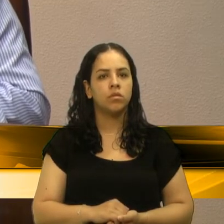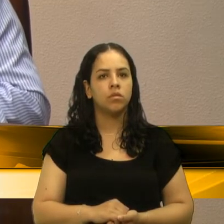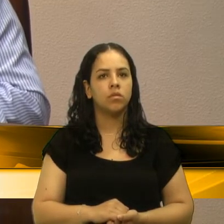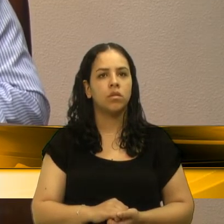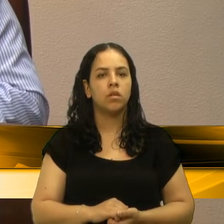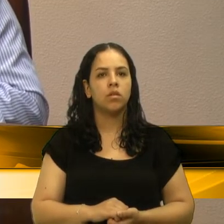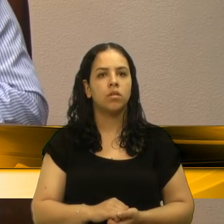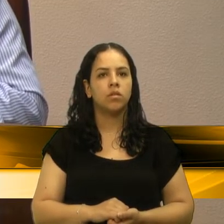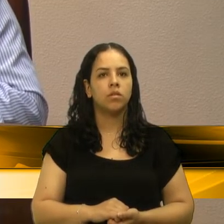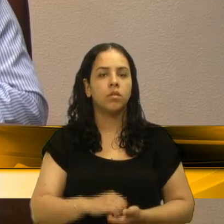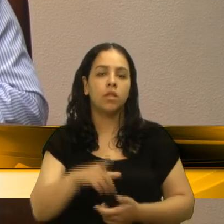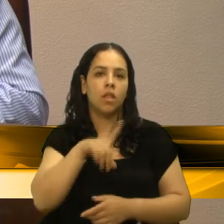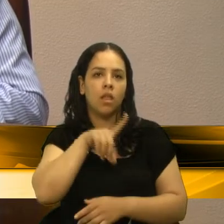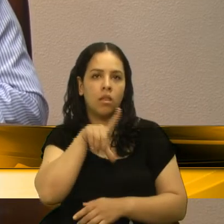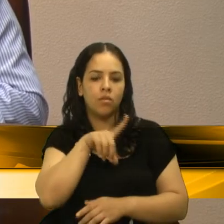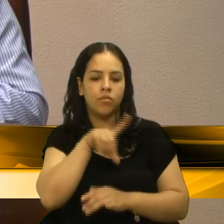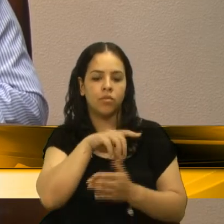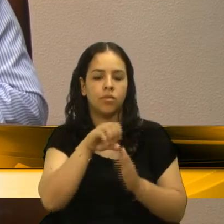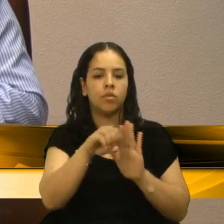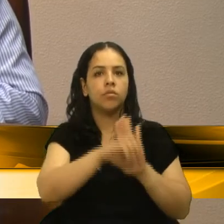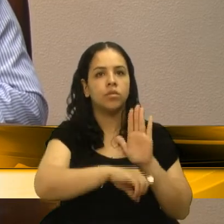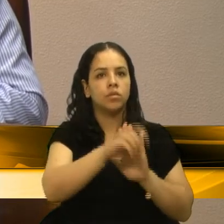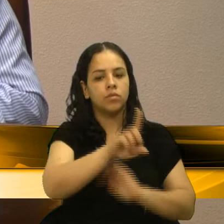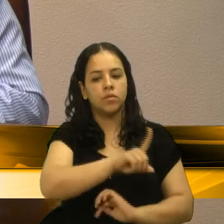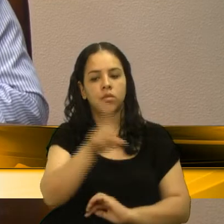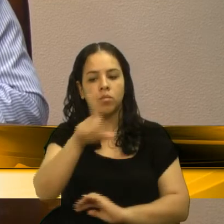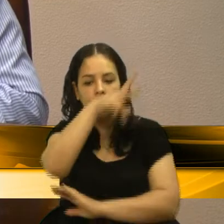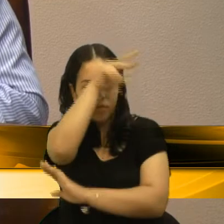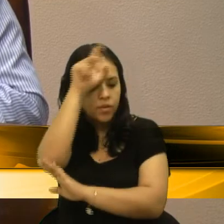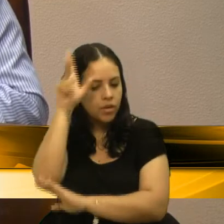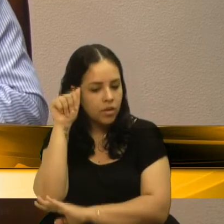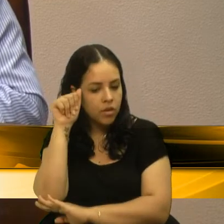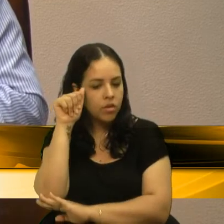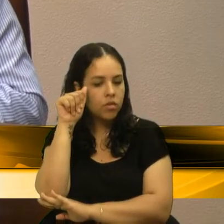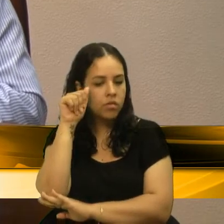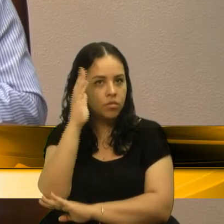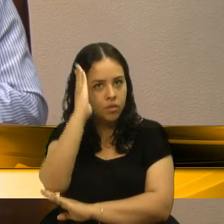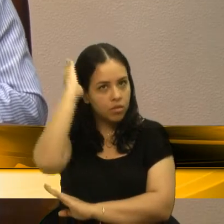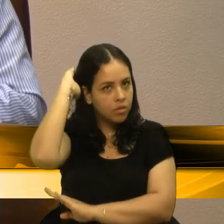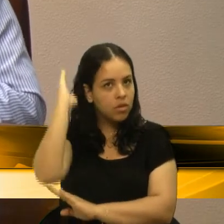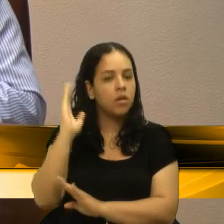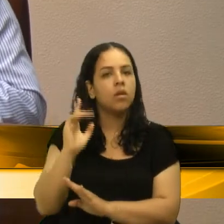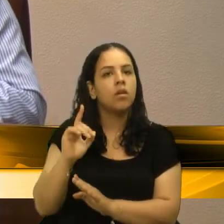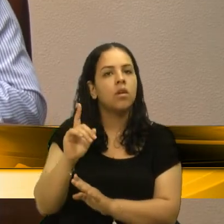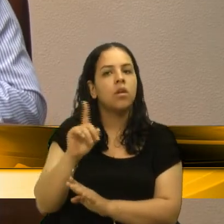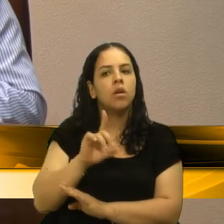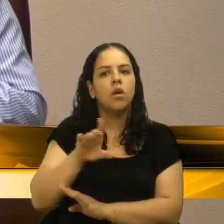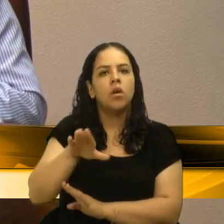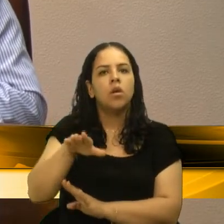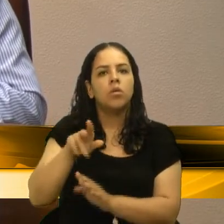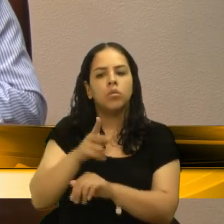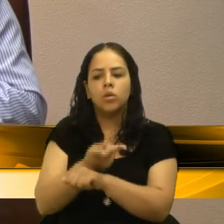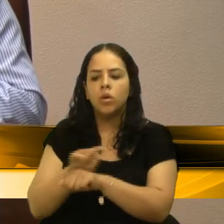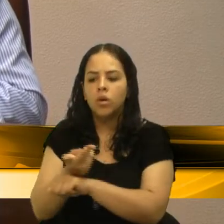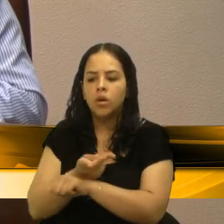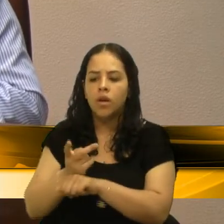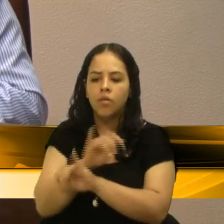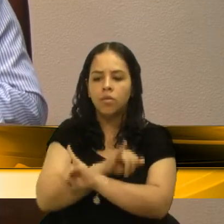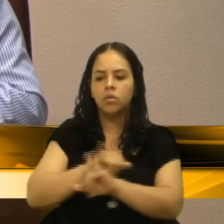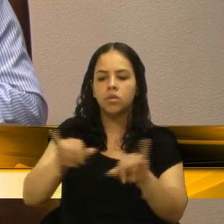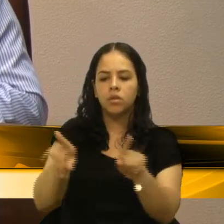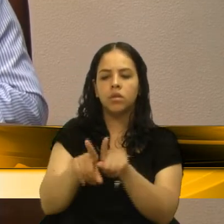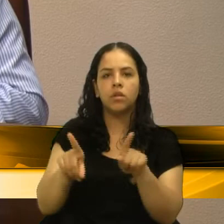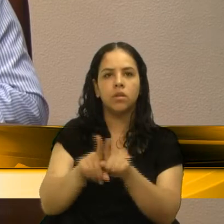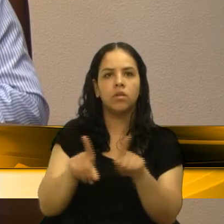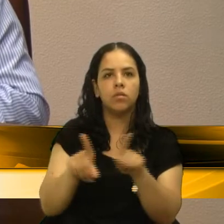Pois bem, esse ofício foi endereçado ao prefeito municipal e eu, como procuradora-geral adjunta, fui atrás de colher as informações, como eu também tive